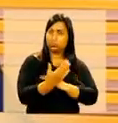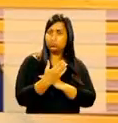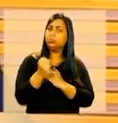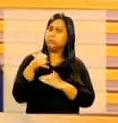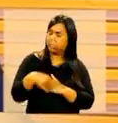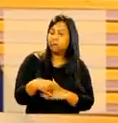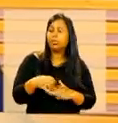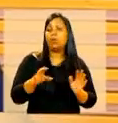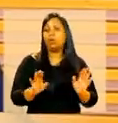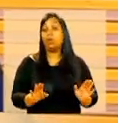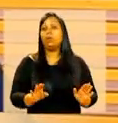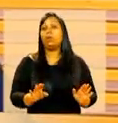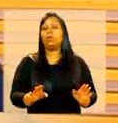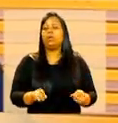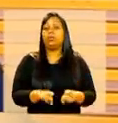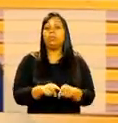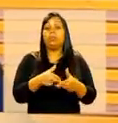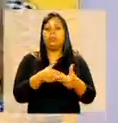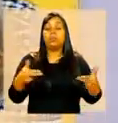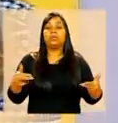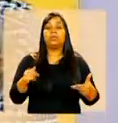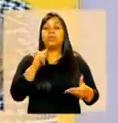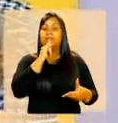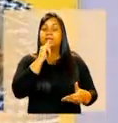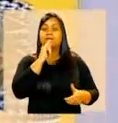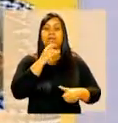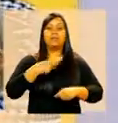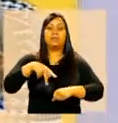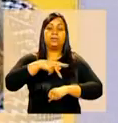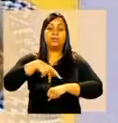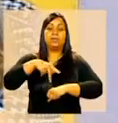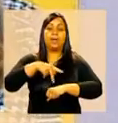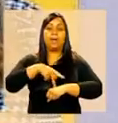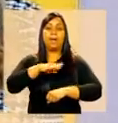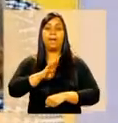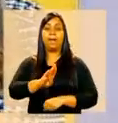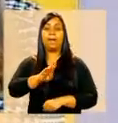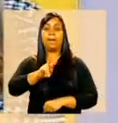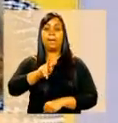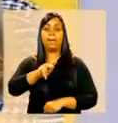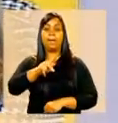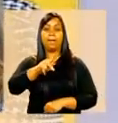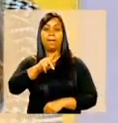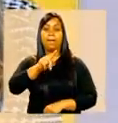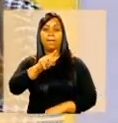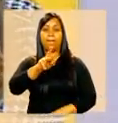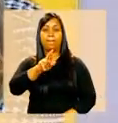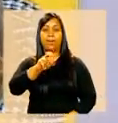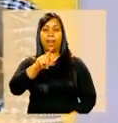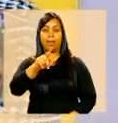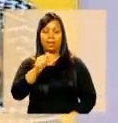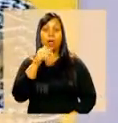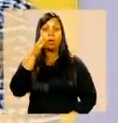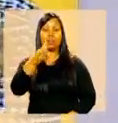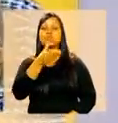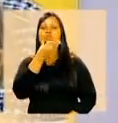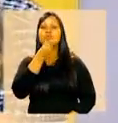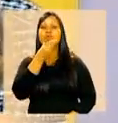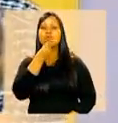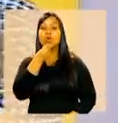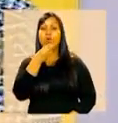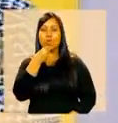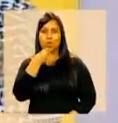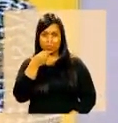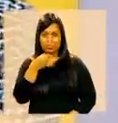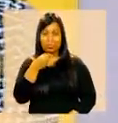ajudam. Mas foi uma coisa engraçada. Em Praga, o que a gente reparou? Praga vai muito homem para despedida de